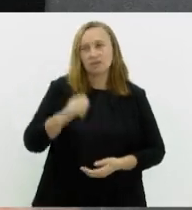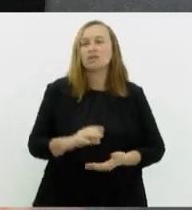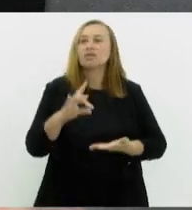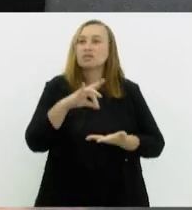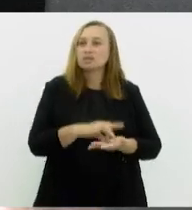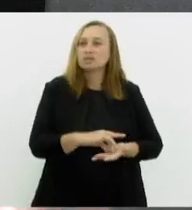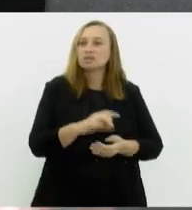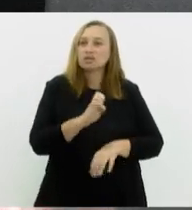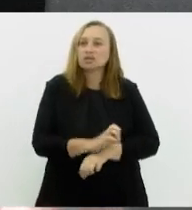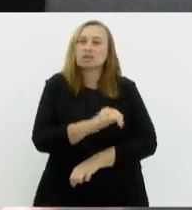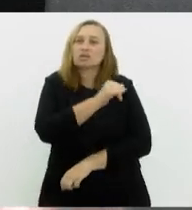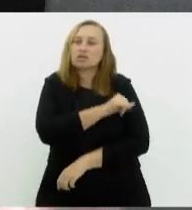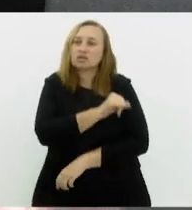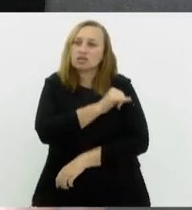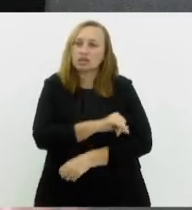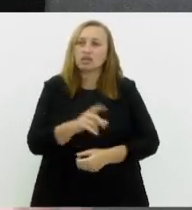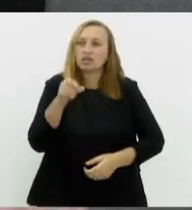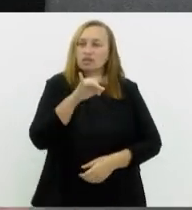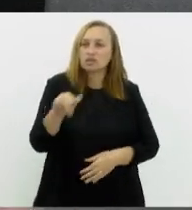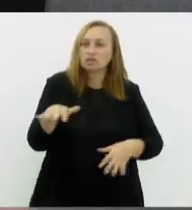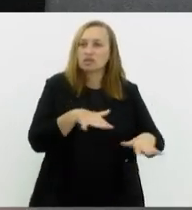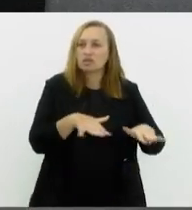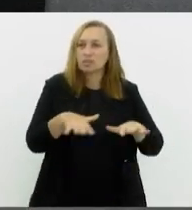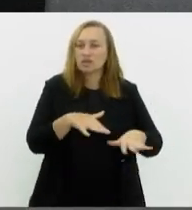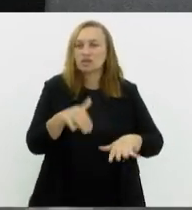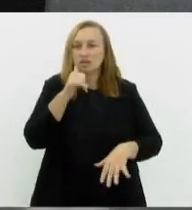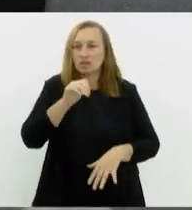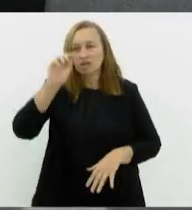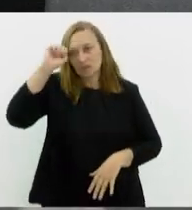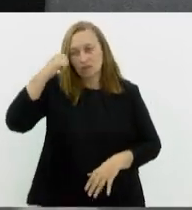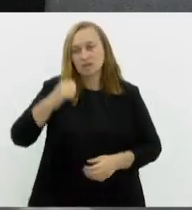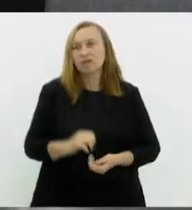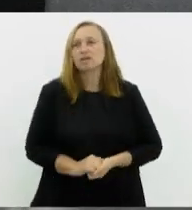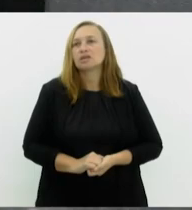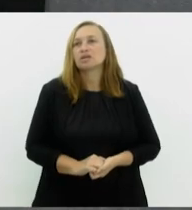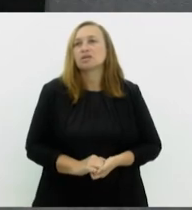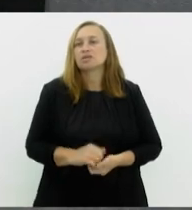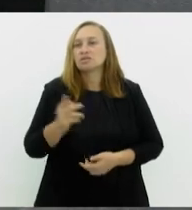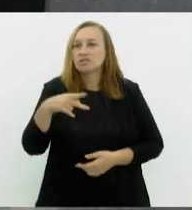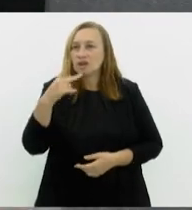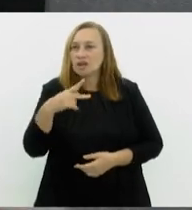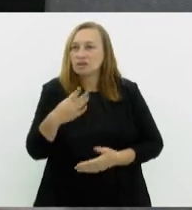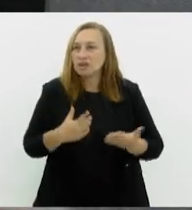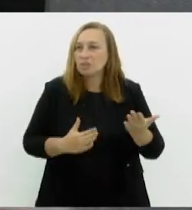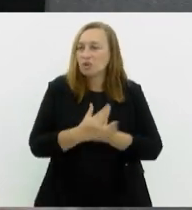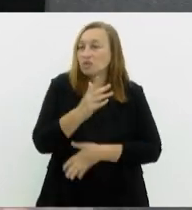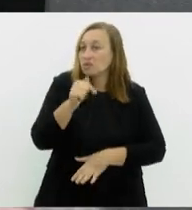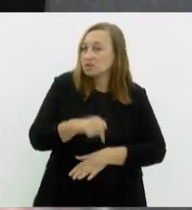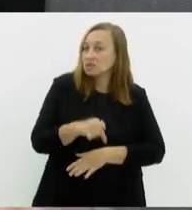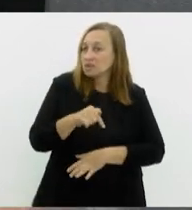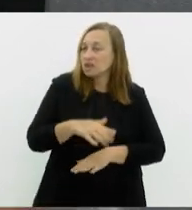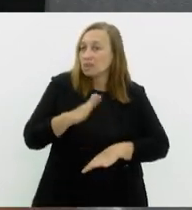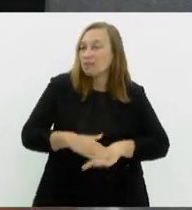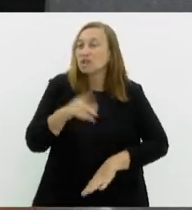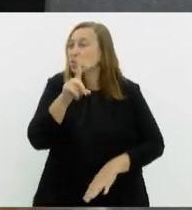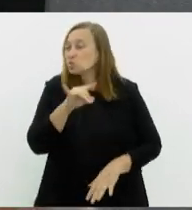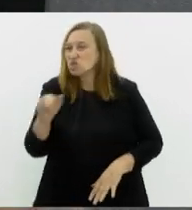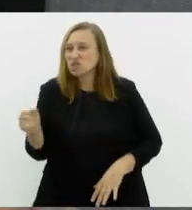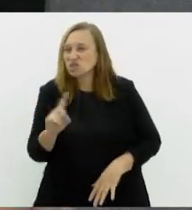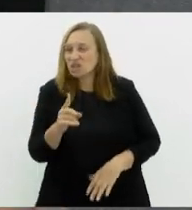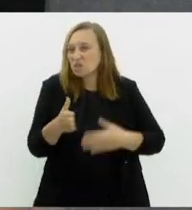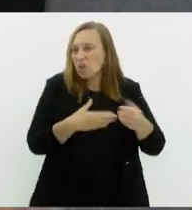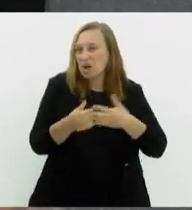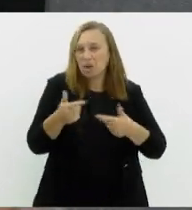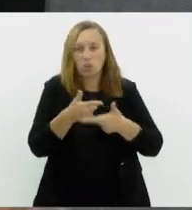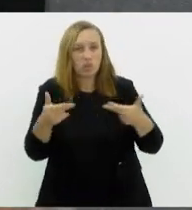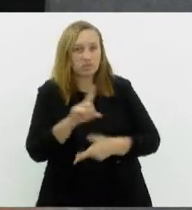oficializando no Estado do Rio de Janeiro o Dia da Marcha das Mulheres Negras. Quando a gente fala que aprovamos aqui mais um dia, não é qualquer